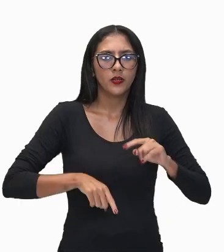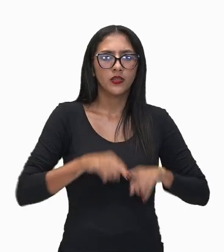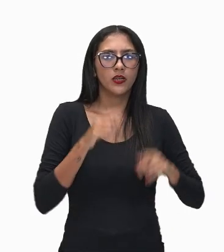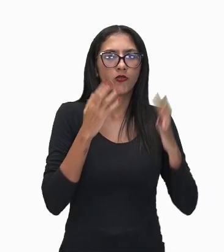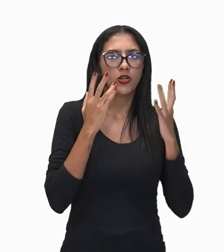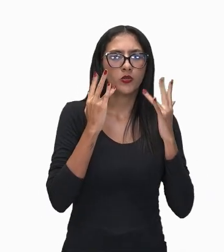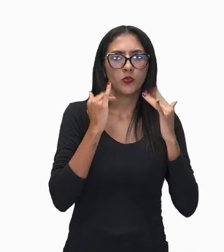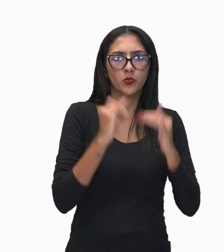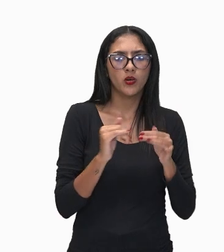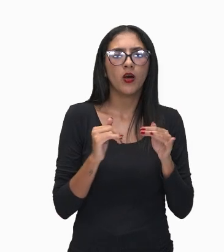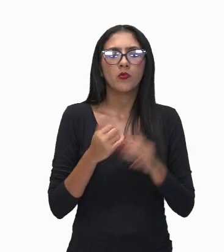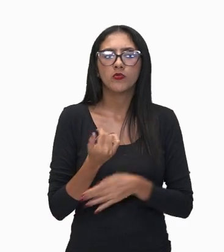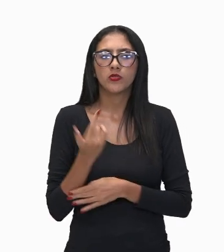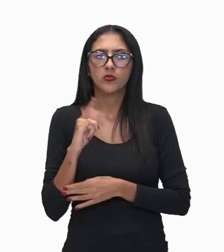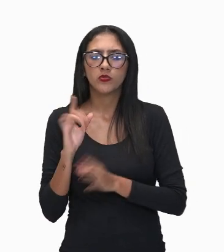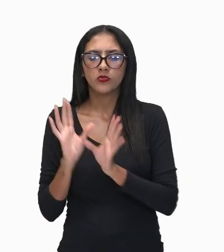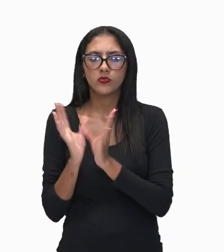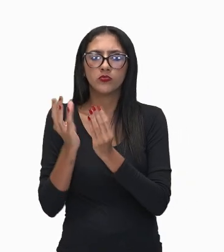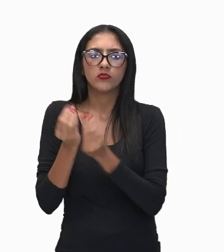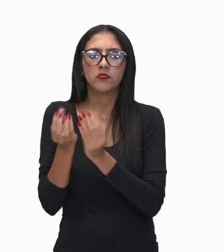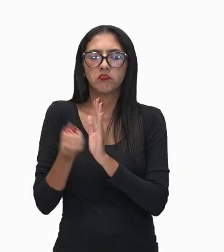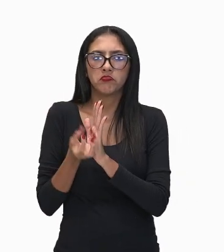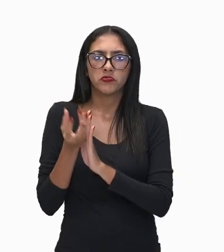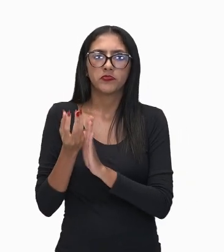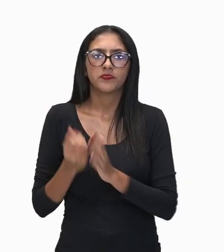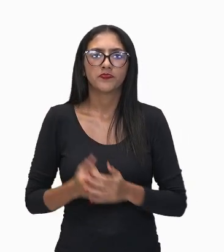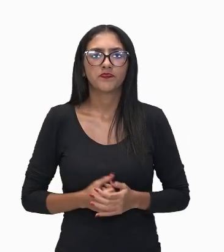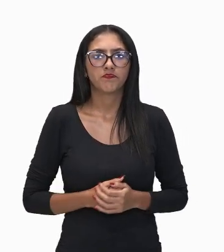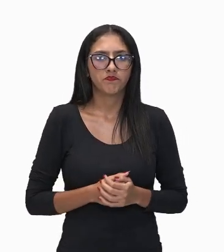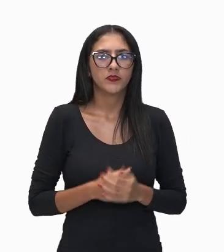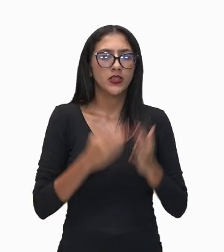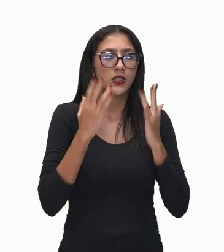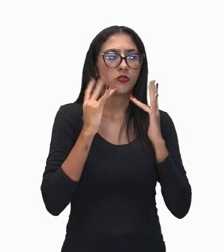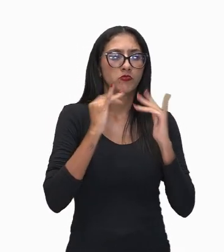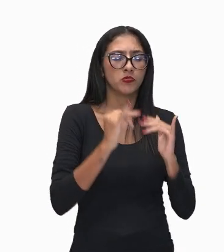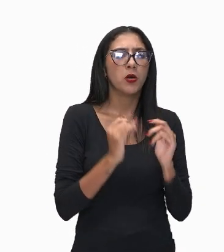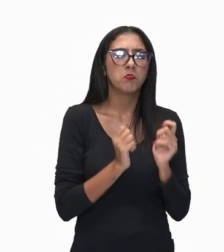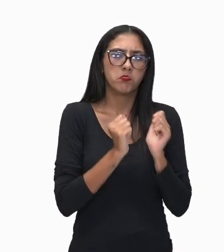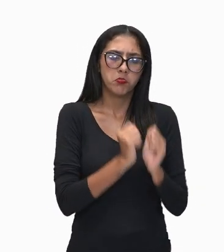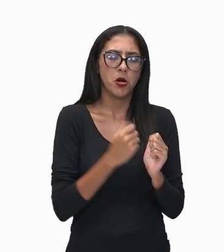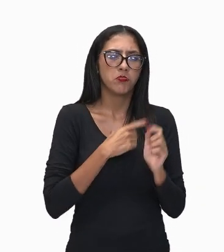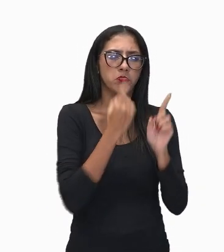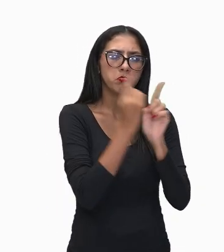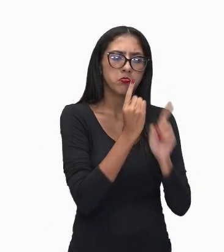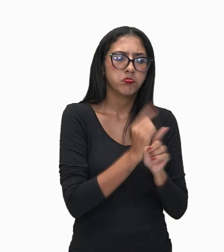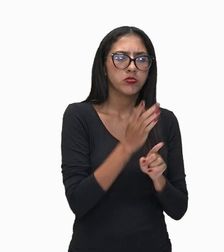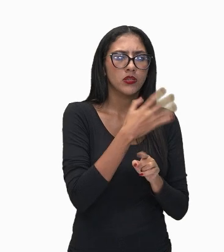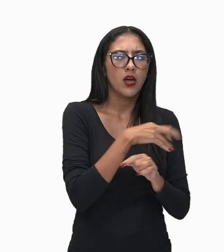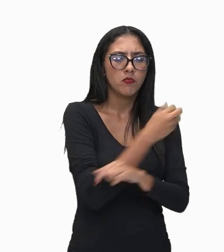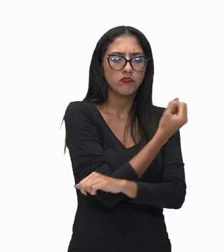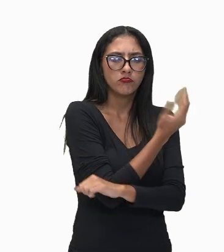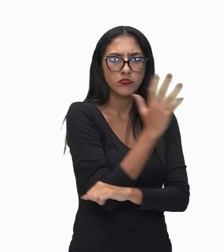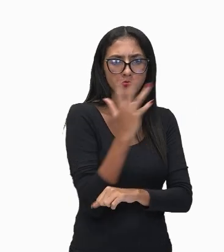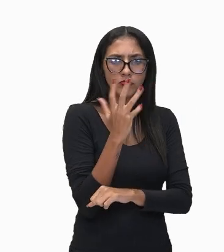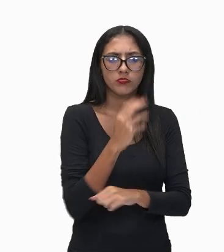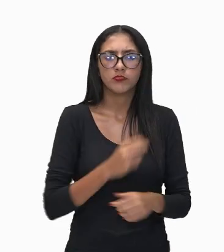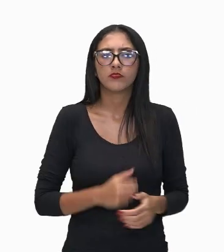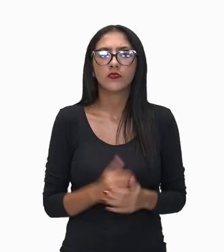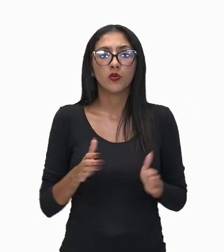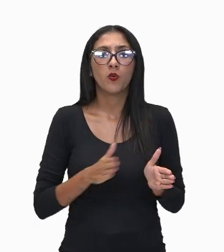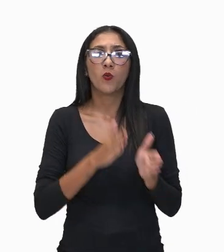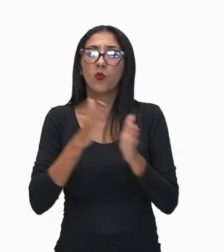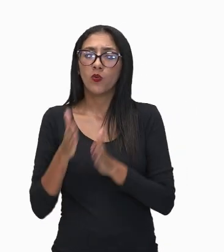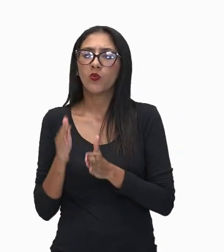sintético. Os polímeros naturais são aqueles que podem ser encontrados no ambiente naturalmente. Já os sintéticos